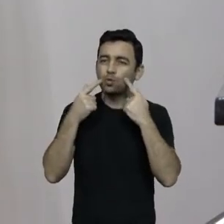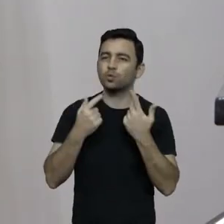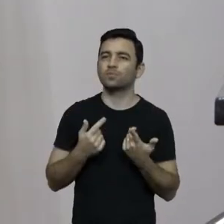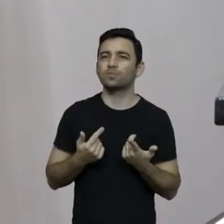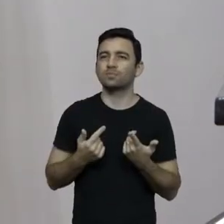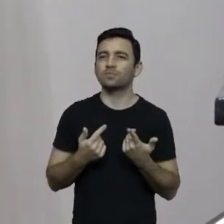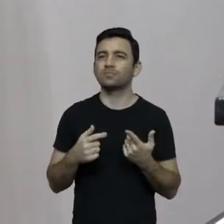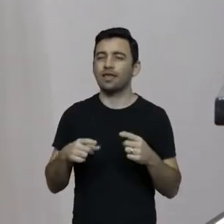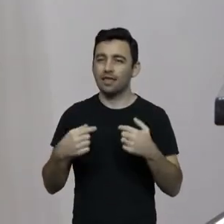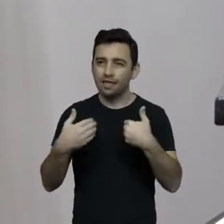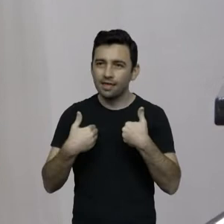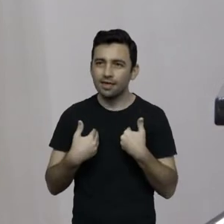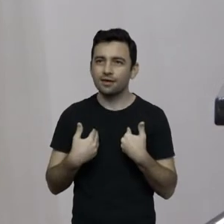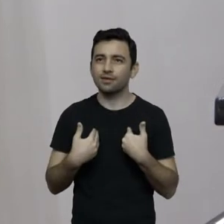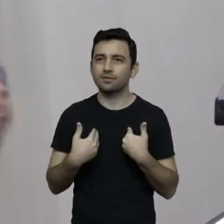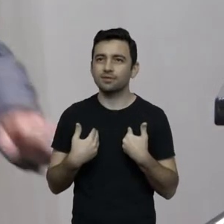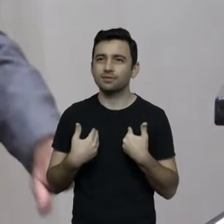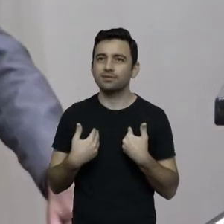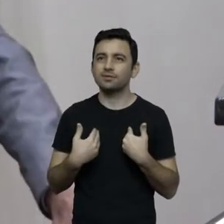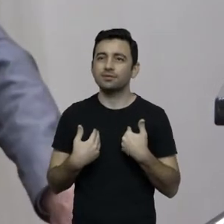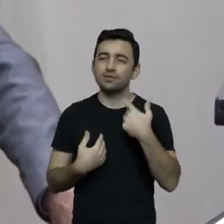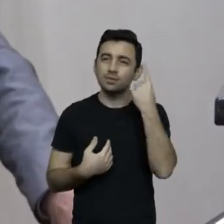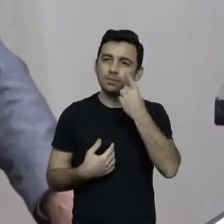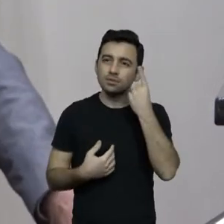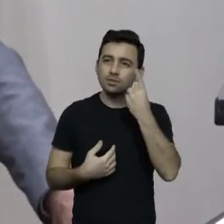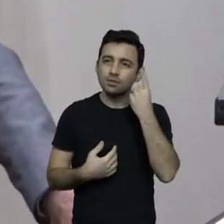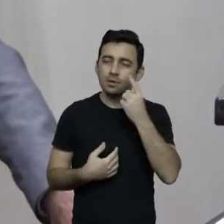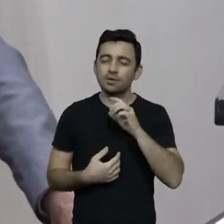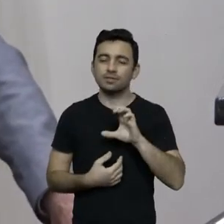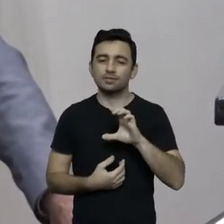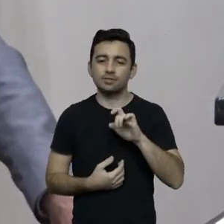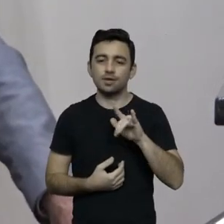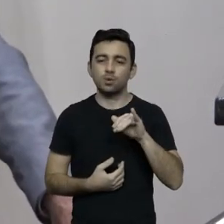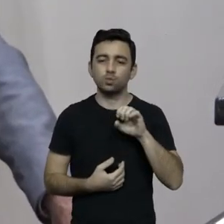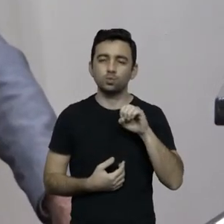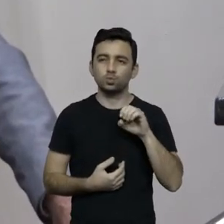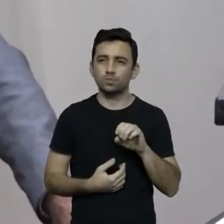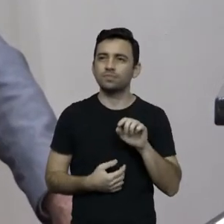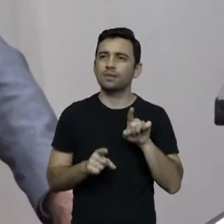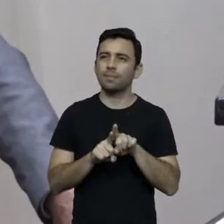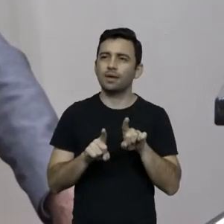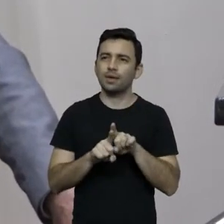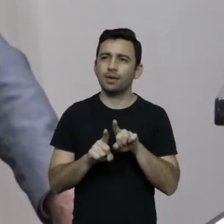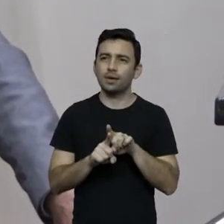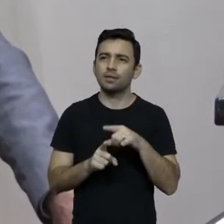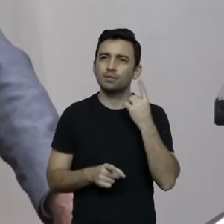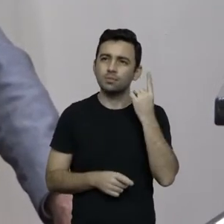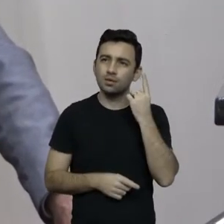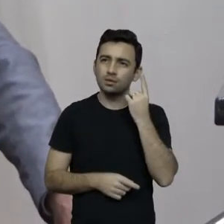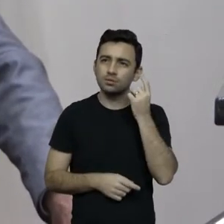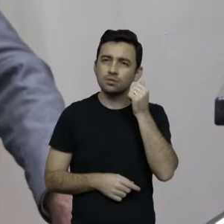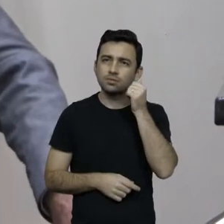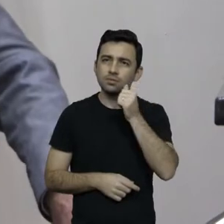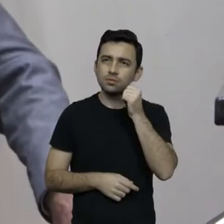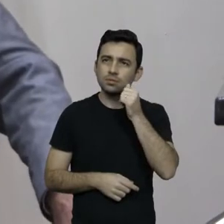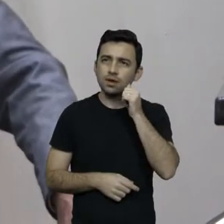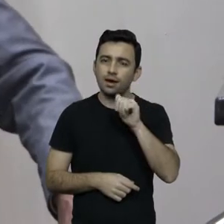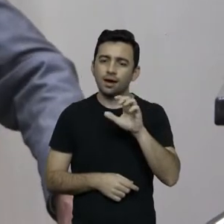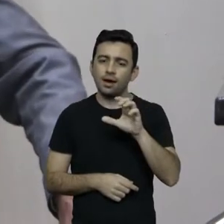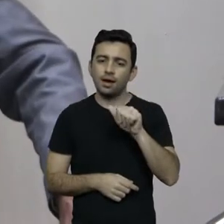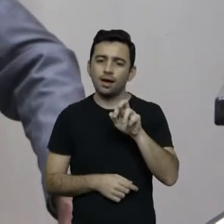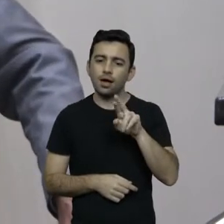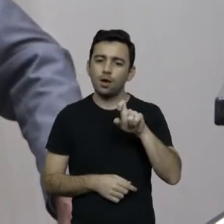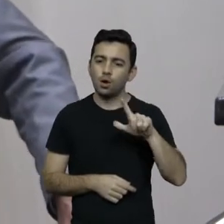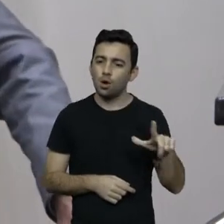estava eu salvo o deputado Celso maldaner estava a deputada Oi Carol de